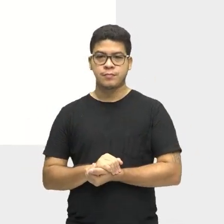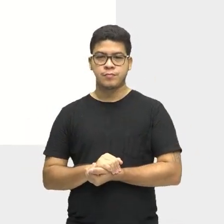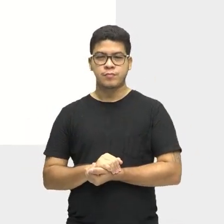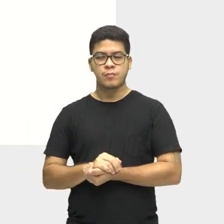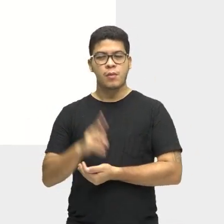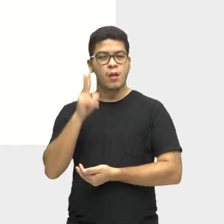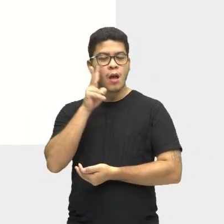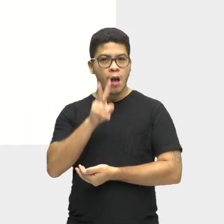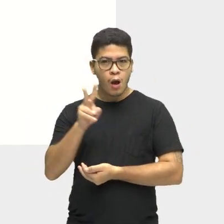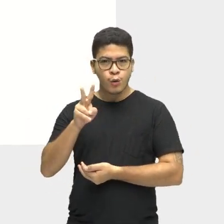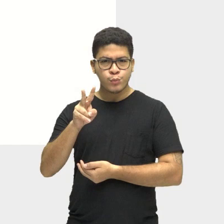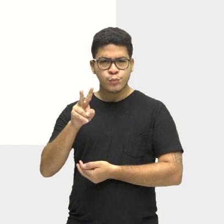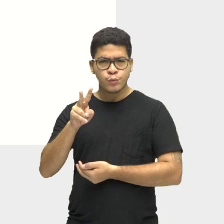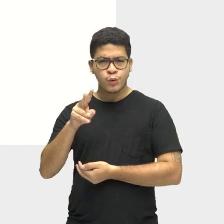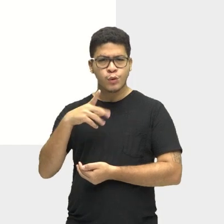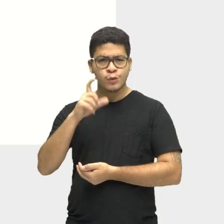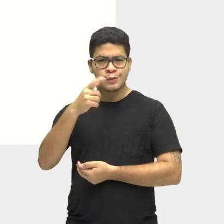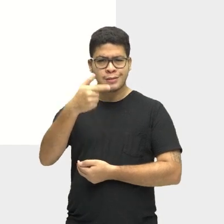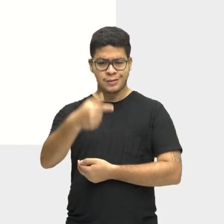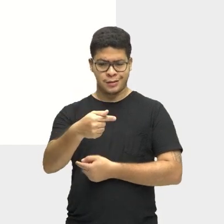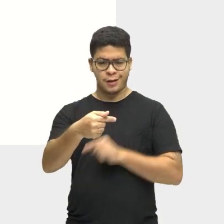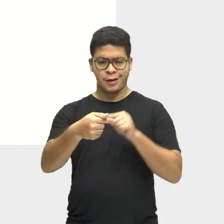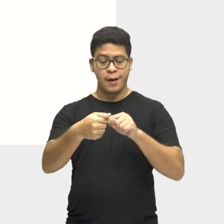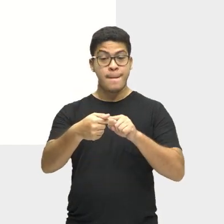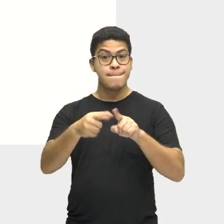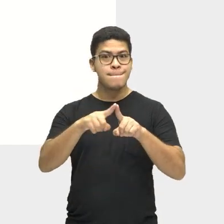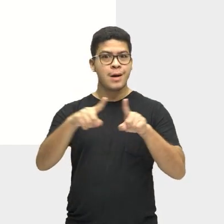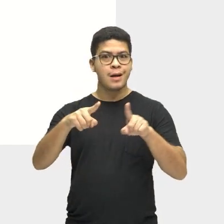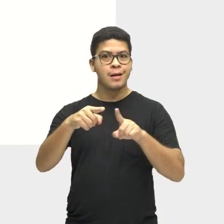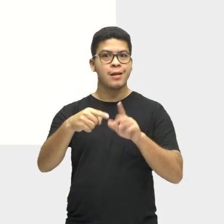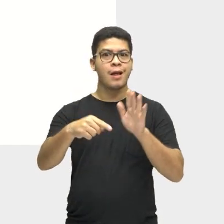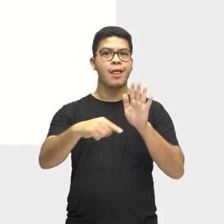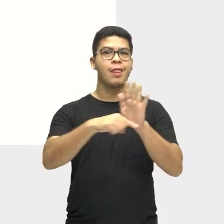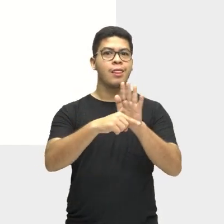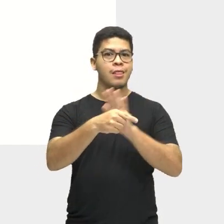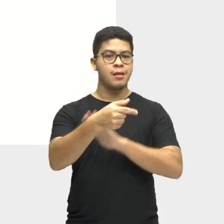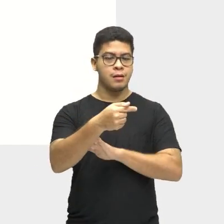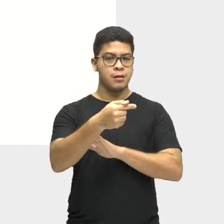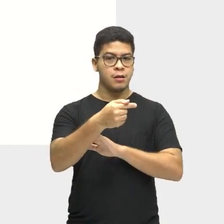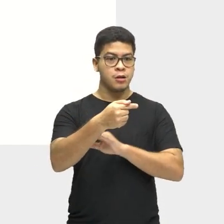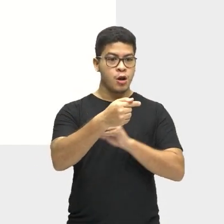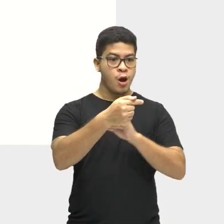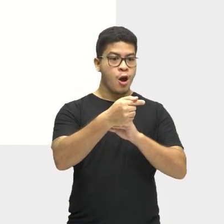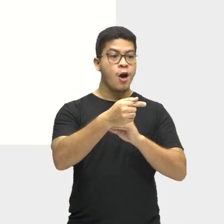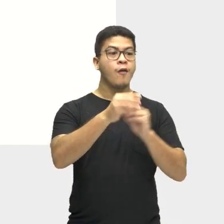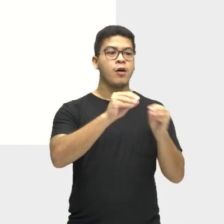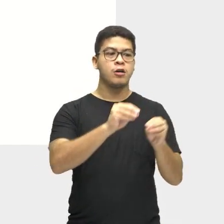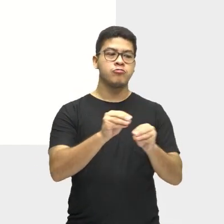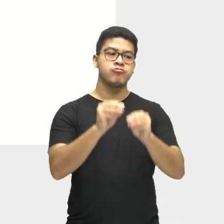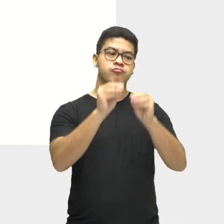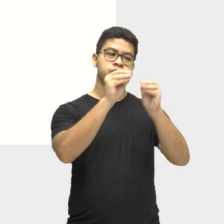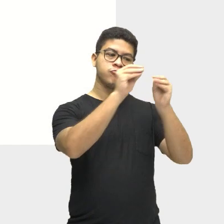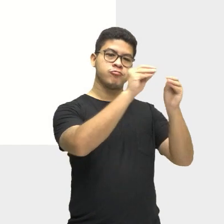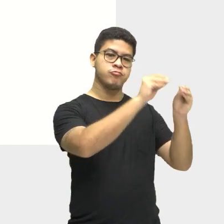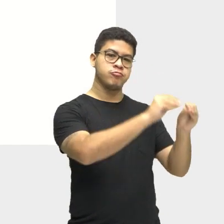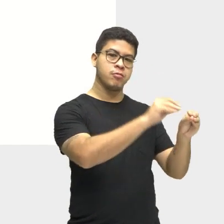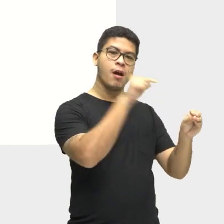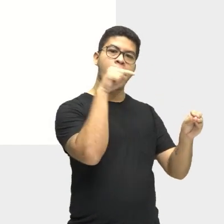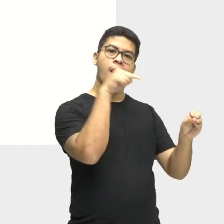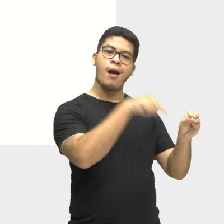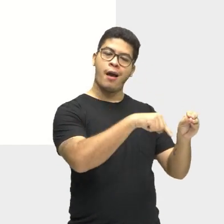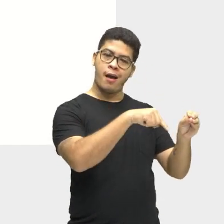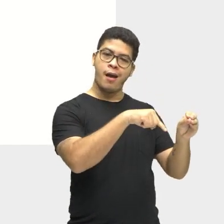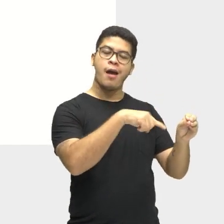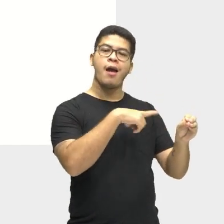está aqui, ó, no primeiro membro, ele deve ficar lá no segundo membro. Então vamos levá-lo para o segundo membro. Quando a